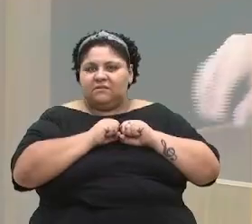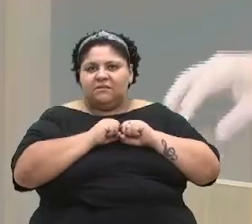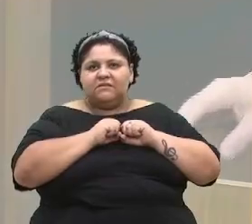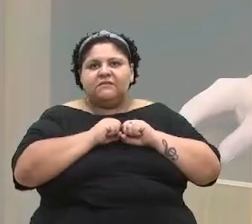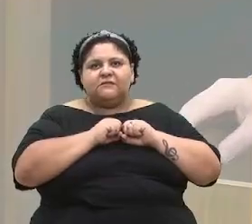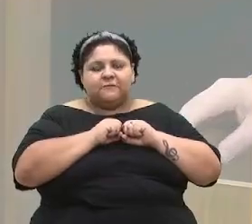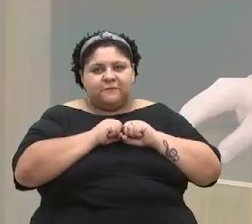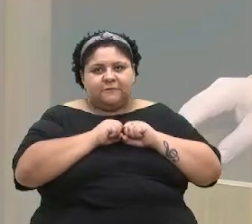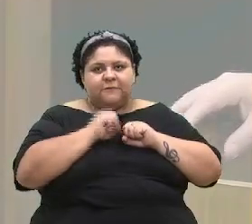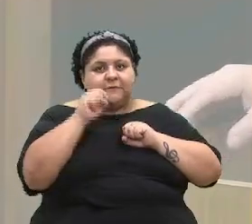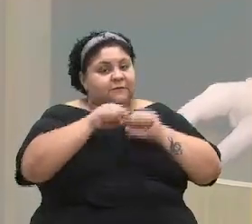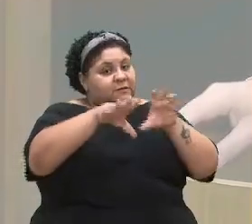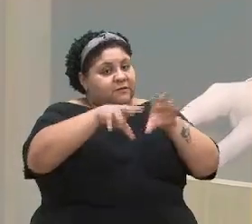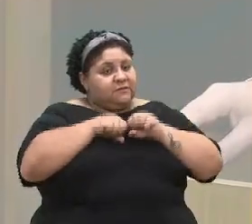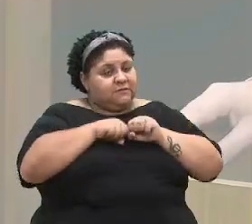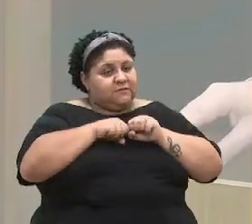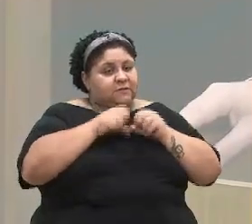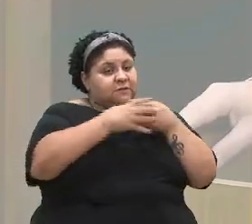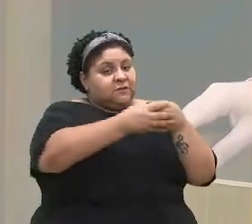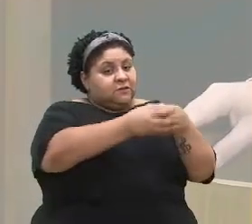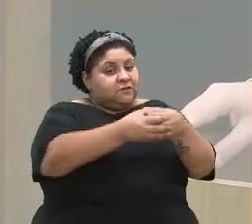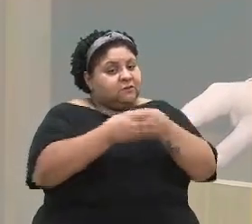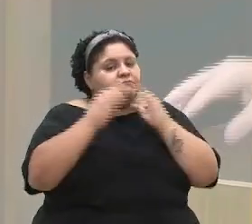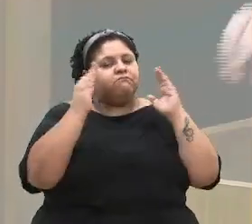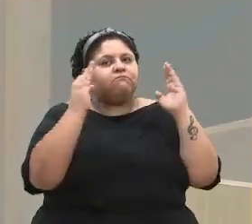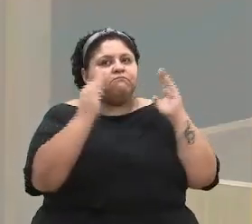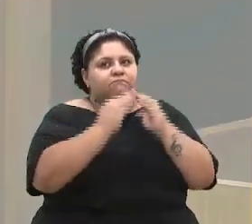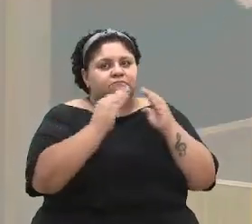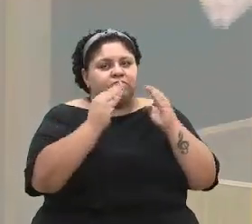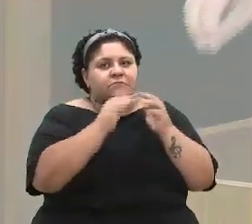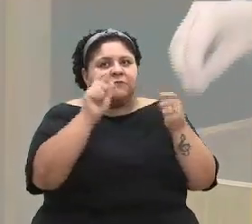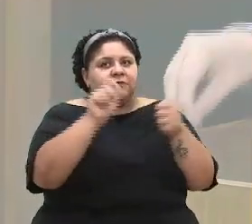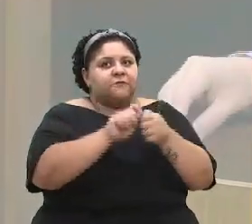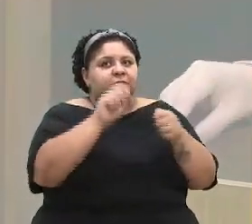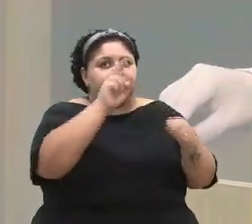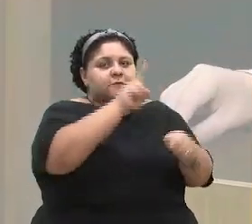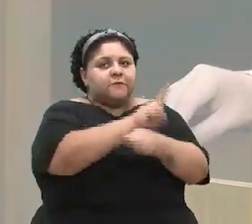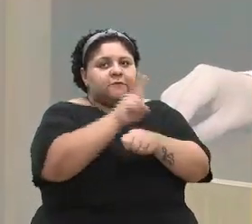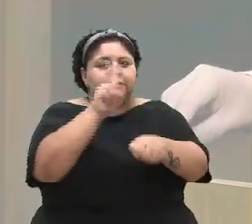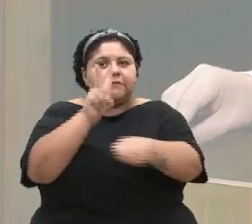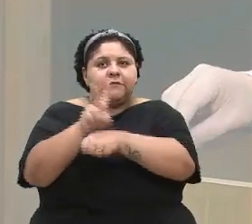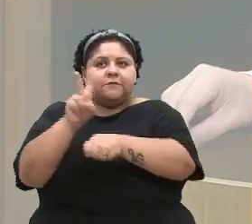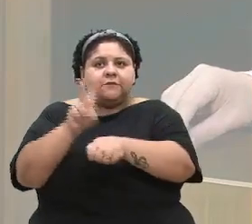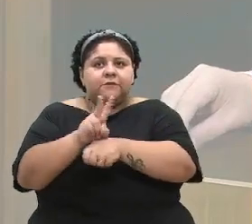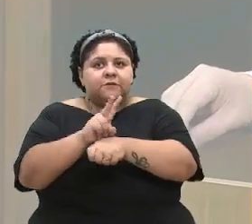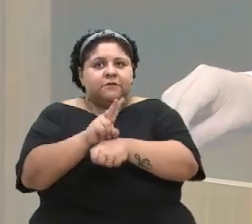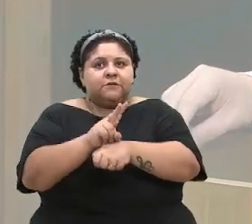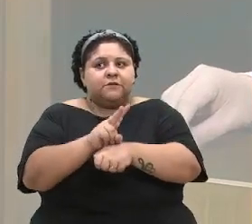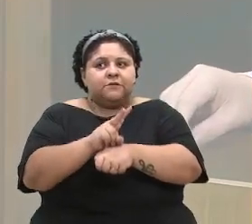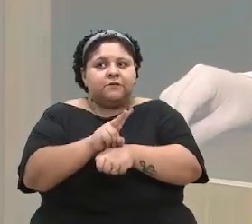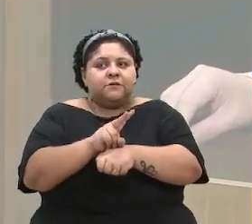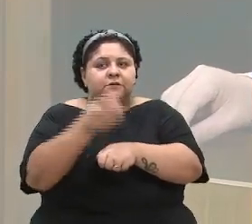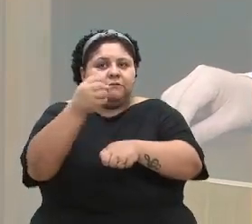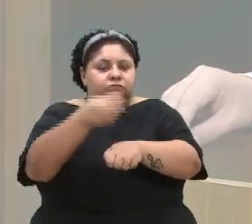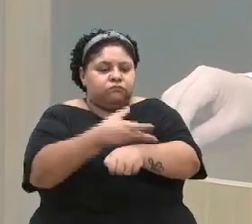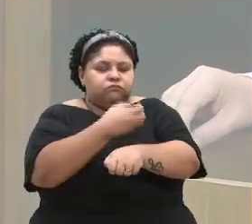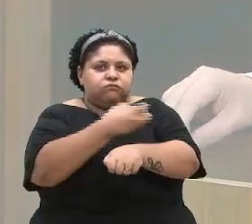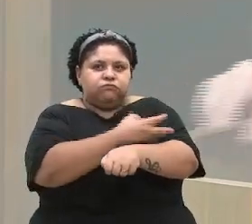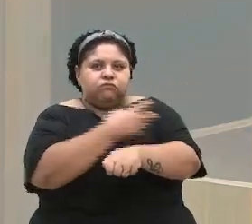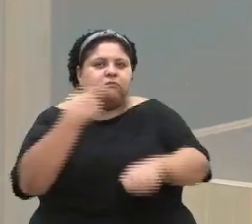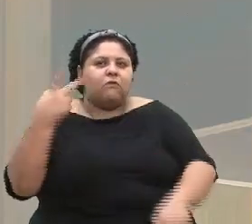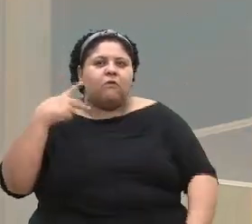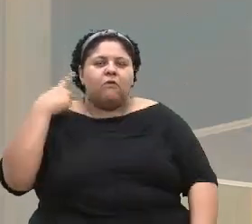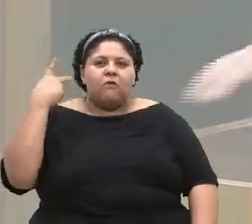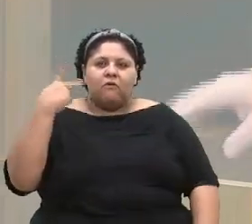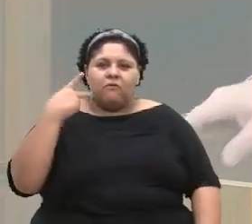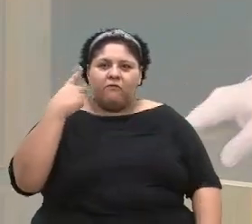Esta adoção da Associação dos Moradores foi feita para cuidar justamente da parte de jardinagem, né? O vereador Cadore sabe que no